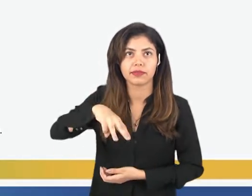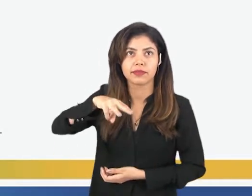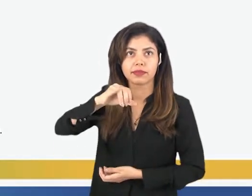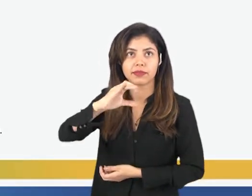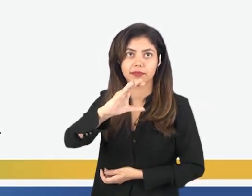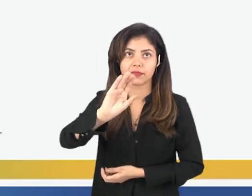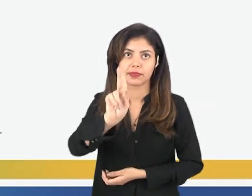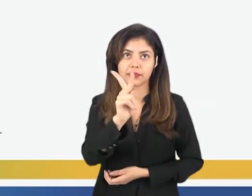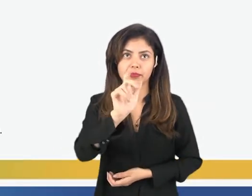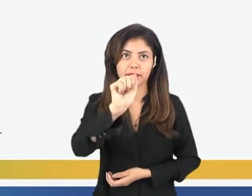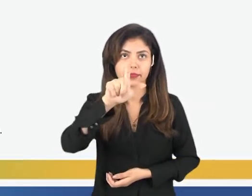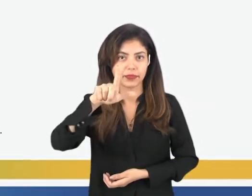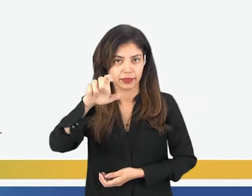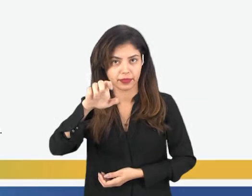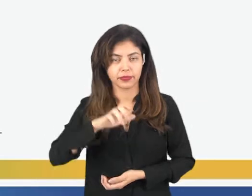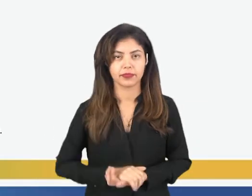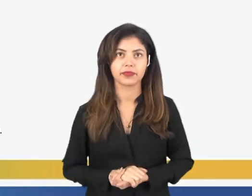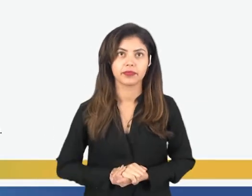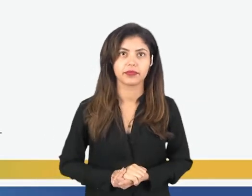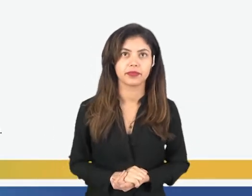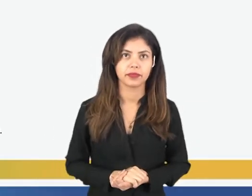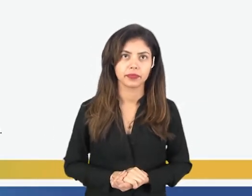Michael Jackson,